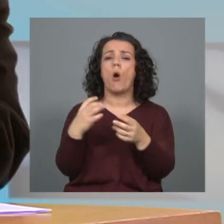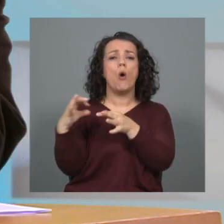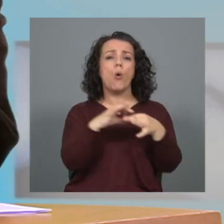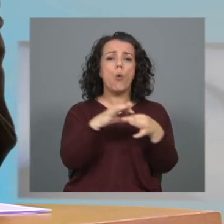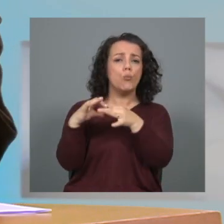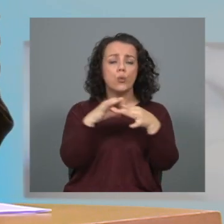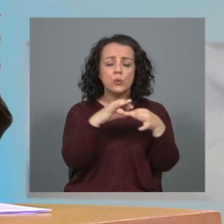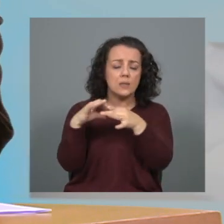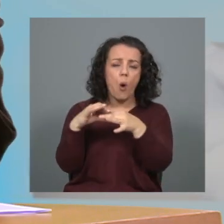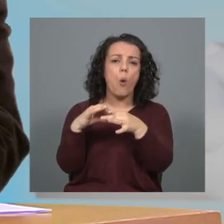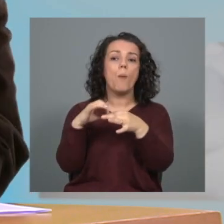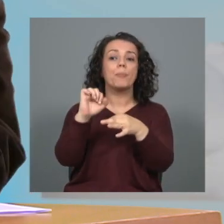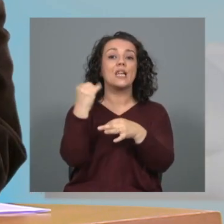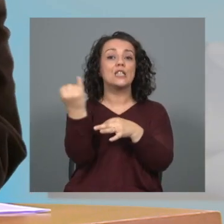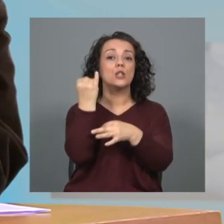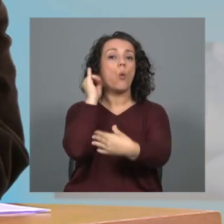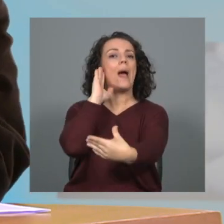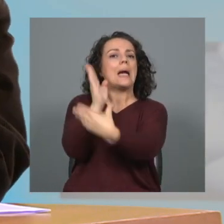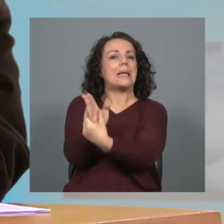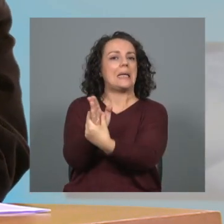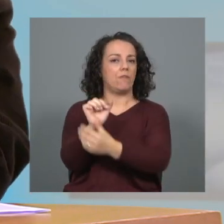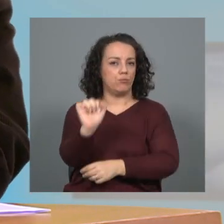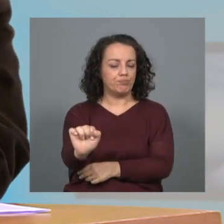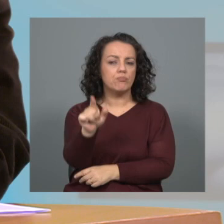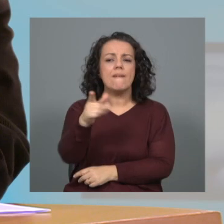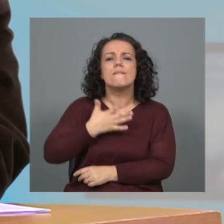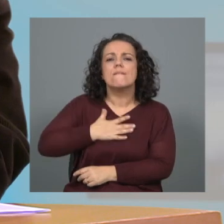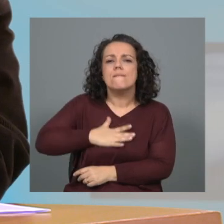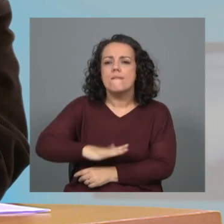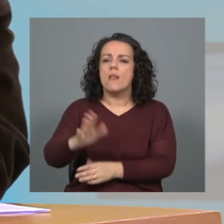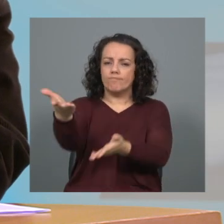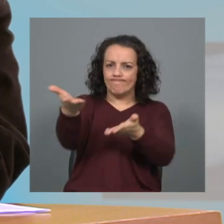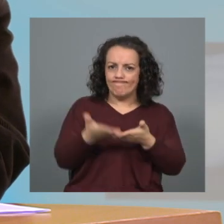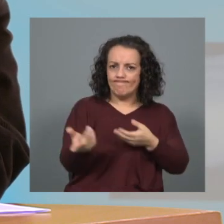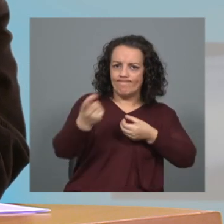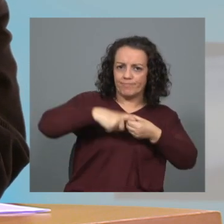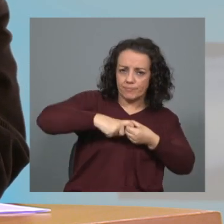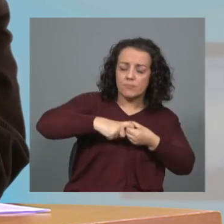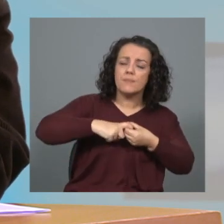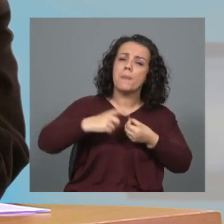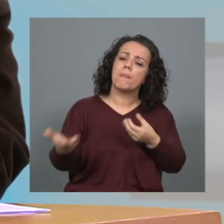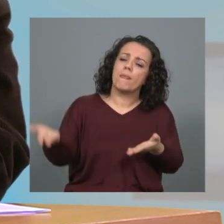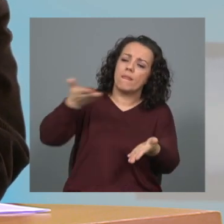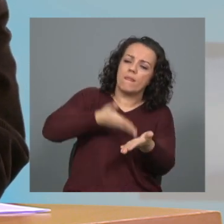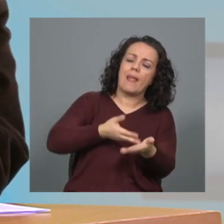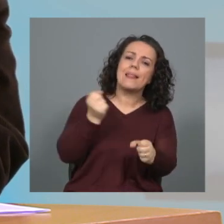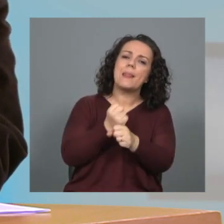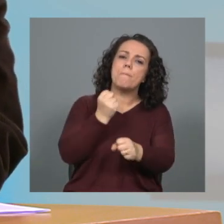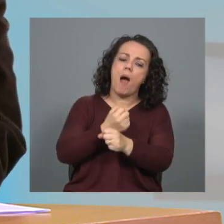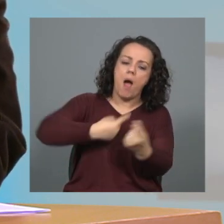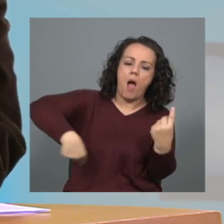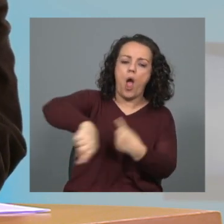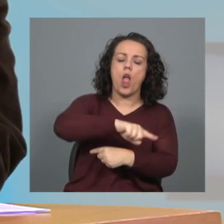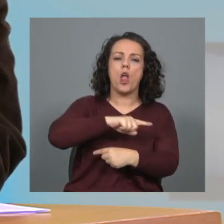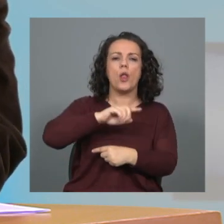instituições arquivísticas o pretenderem e contribuir, portanto, para um trabalho mais qualificado por